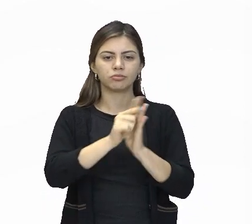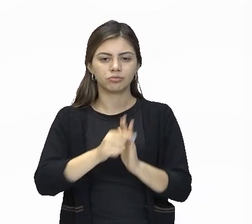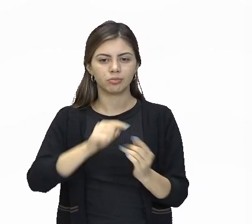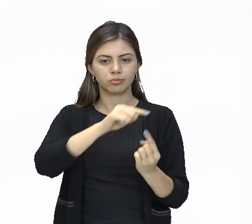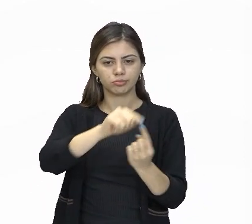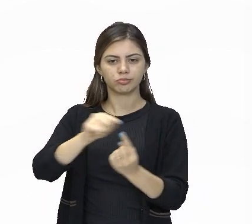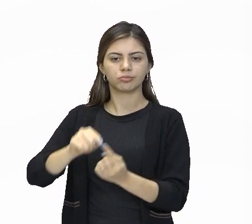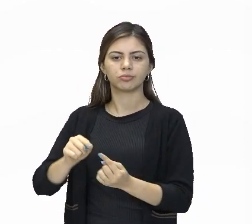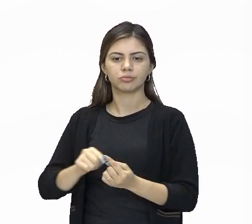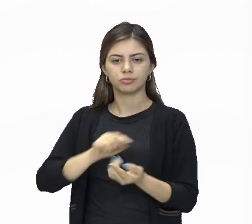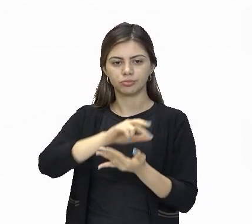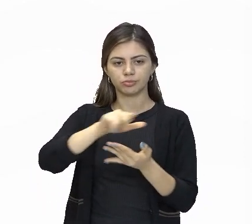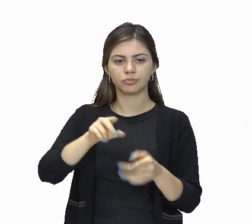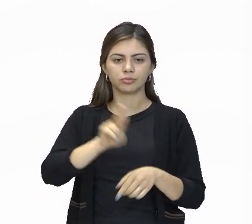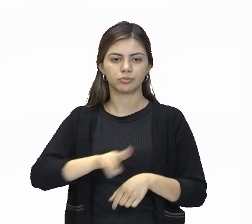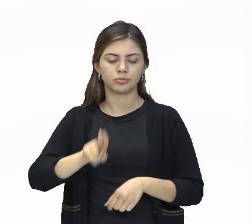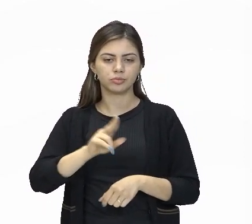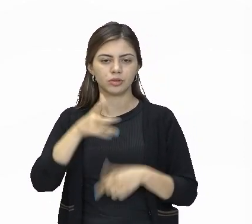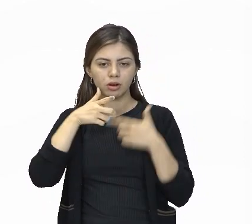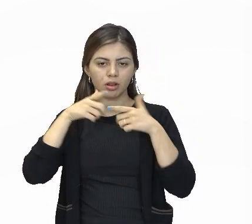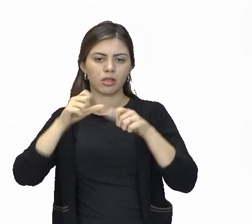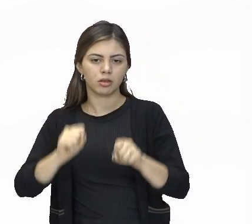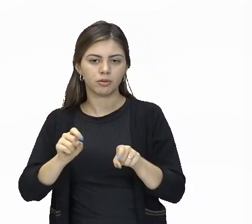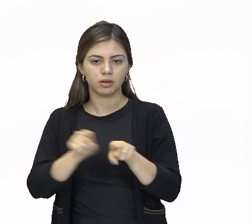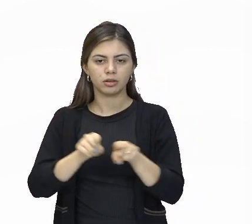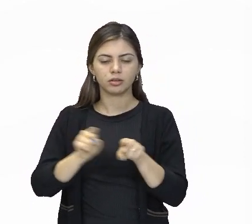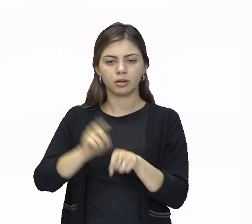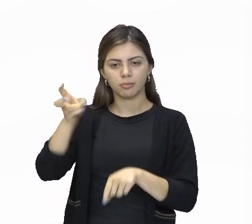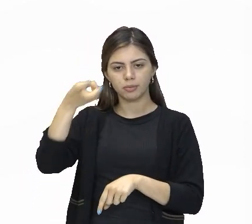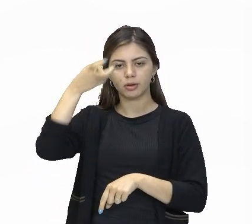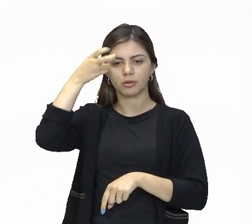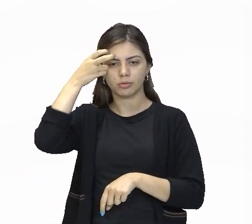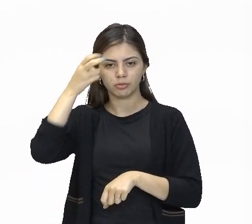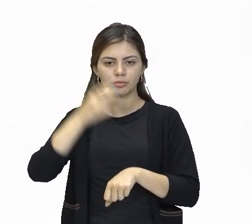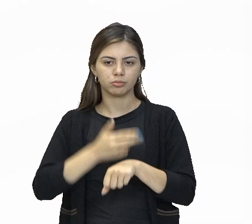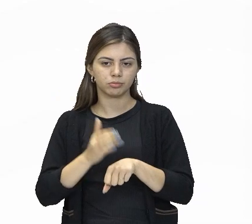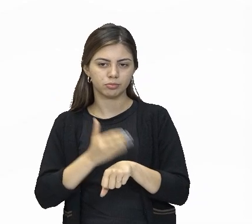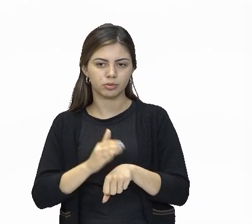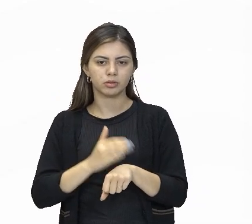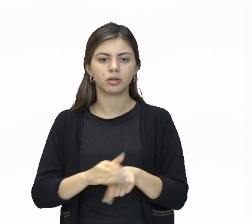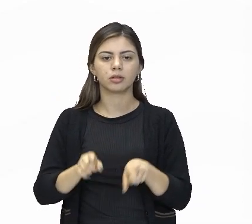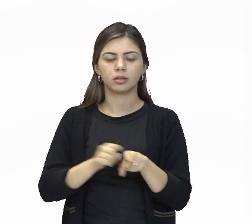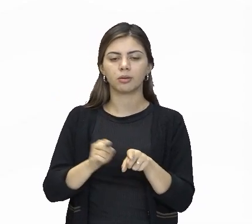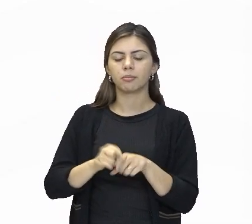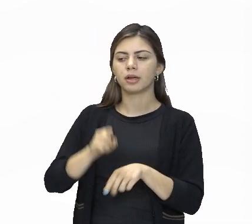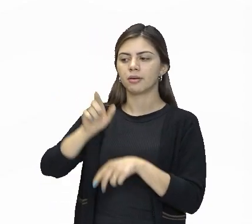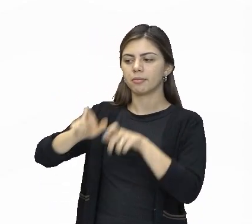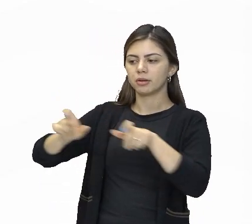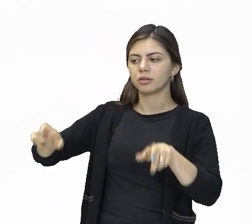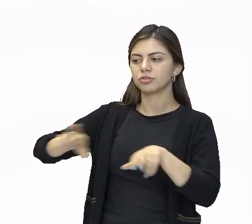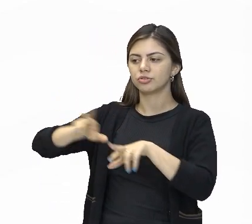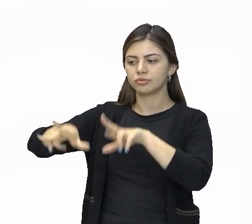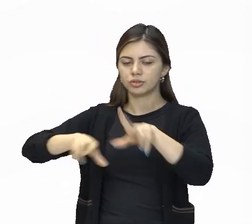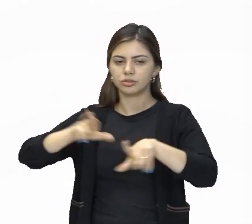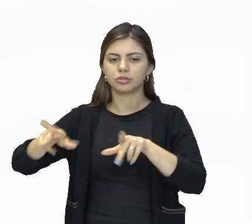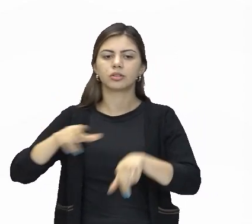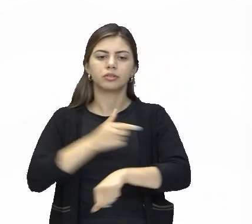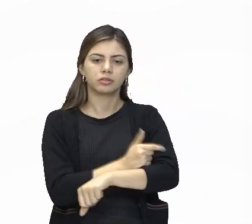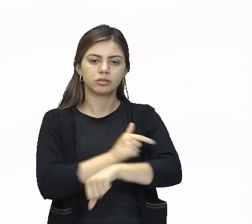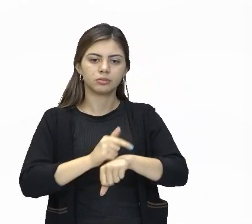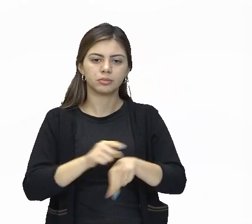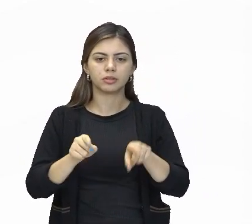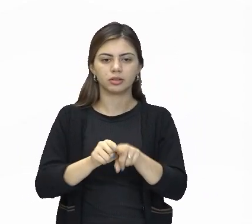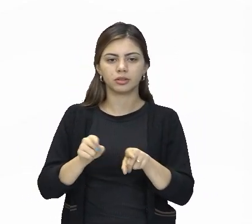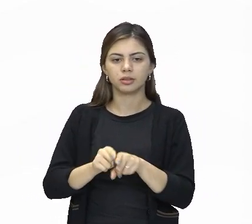textuais, utilizando as diferentes linguagens e práticas culturais, respeitando as diversidades e a